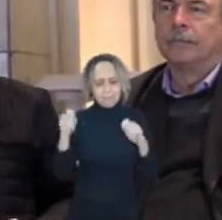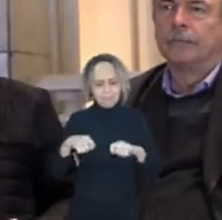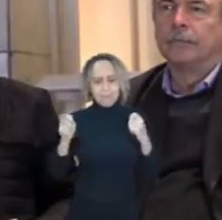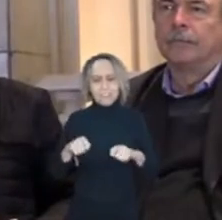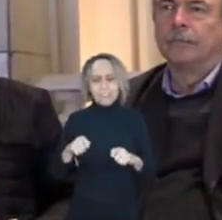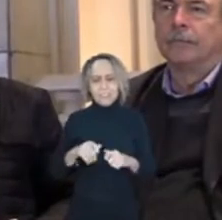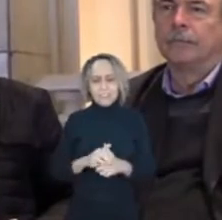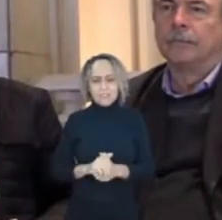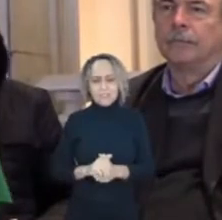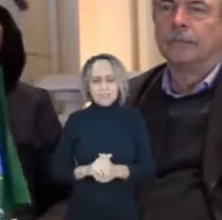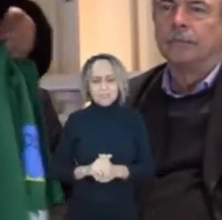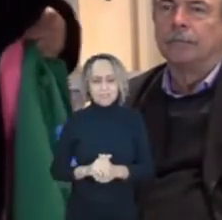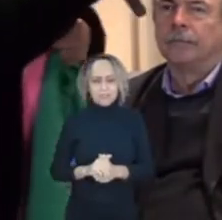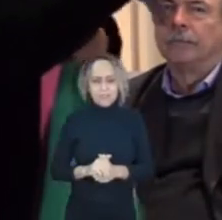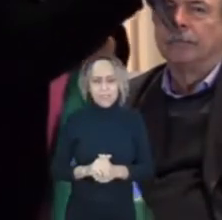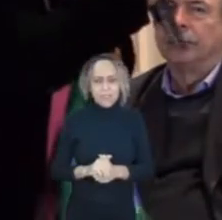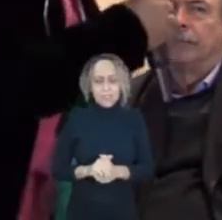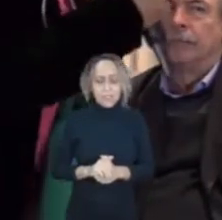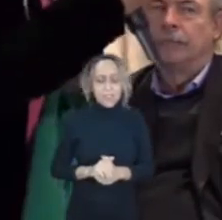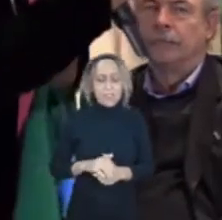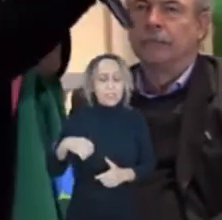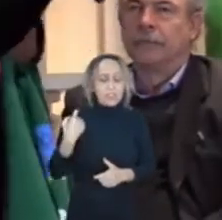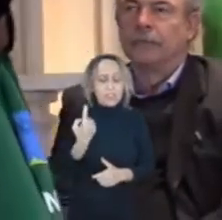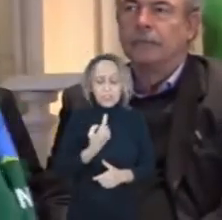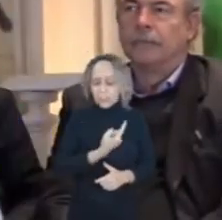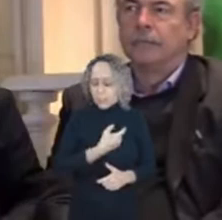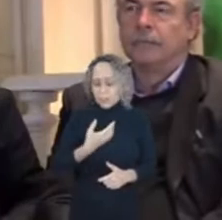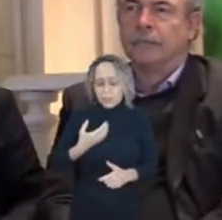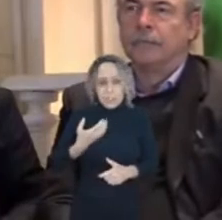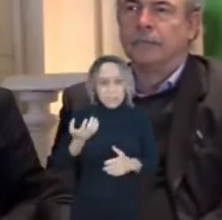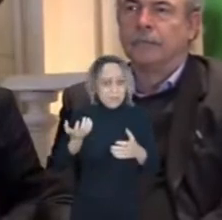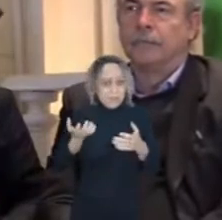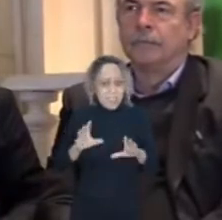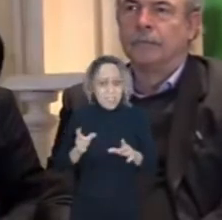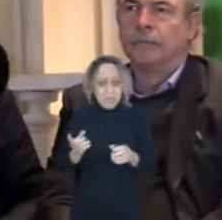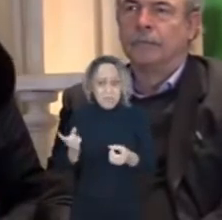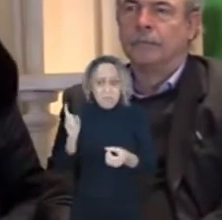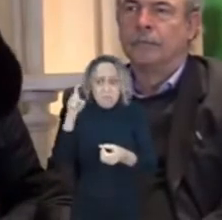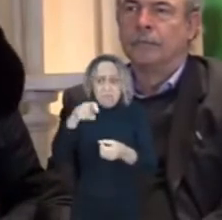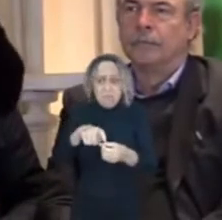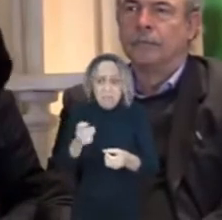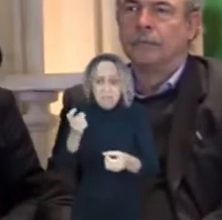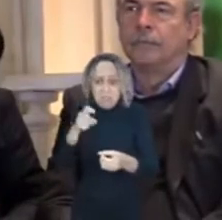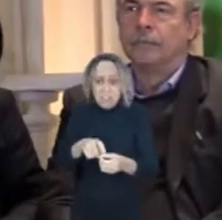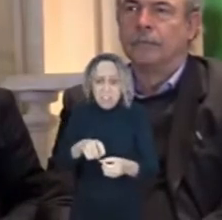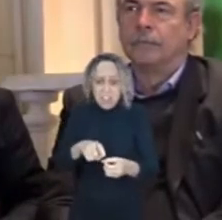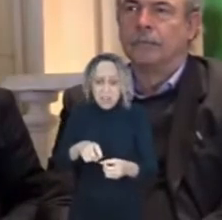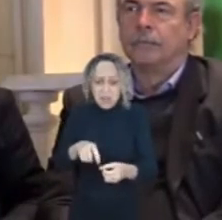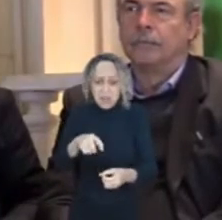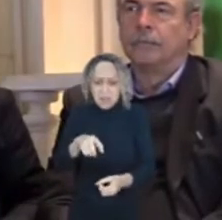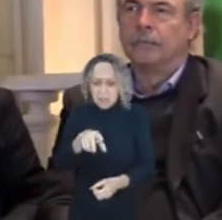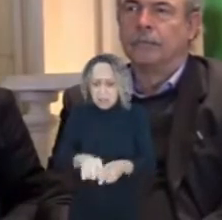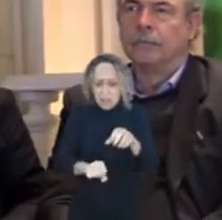não tenhamos que voltar novamente para o lixão, comer lixo, ver nossos filhos sem escola e